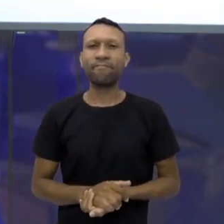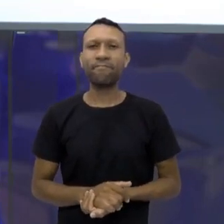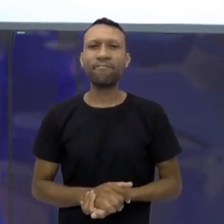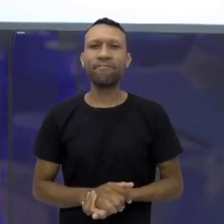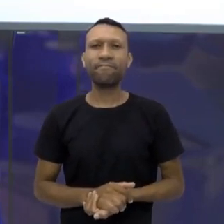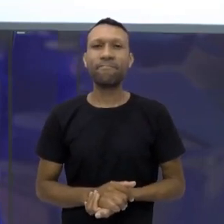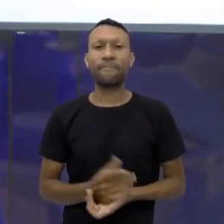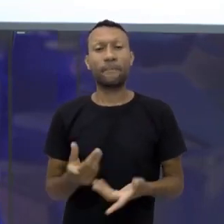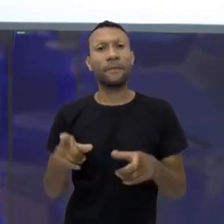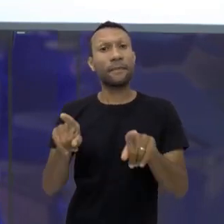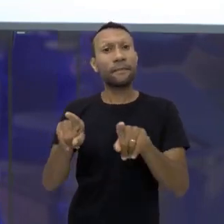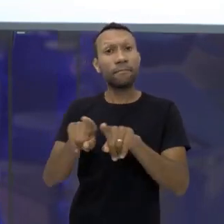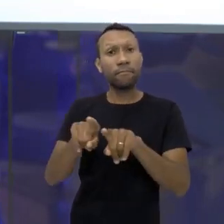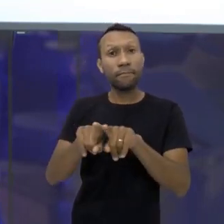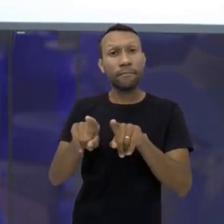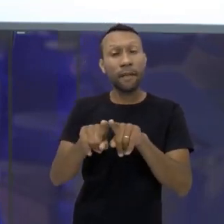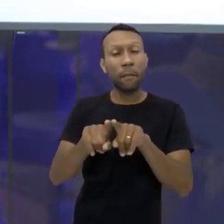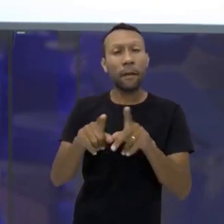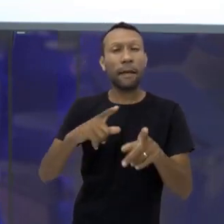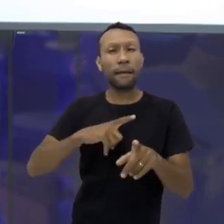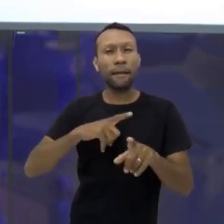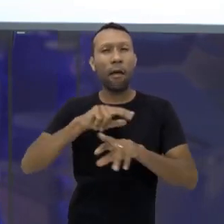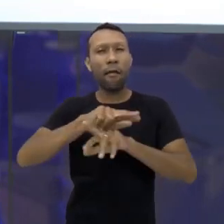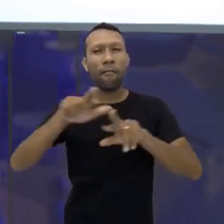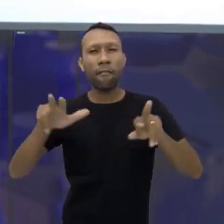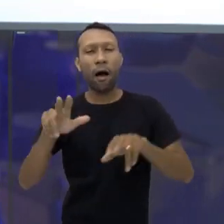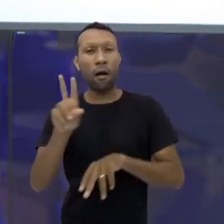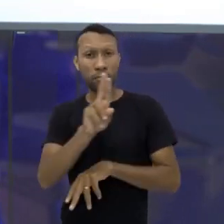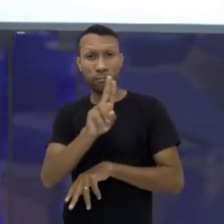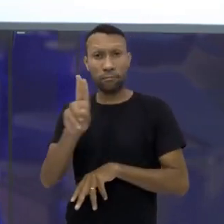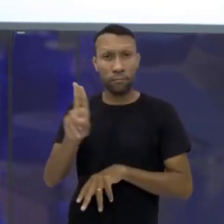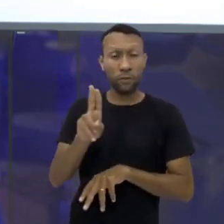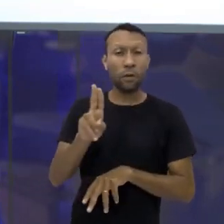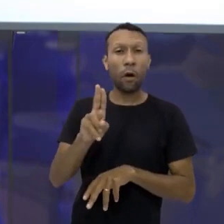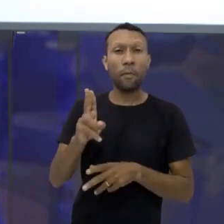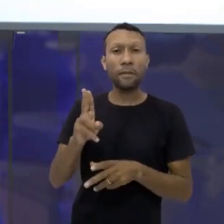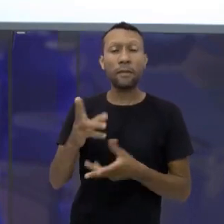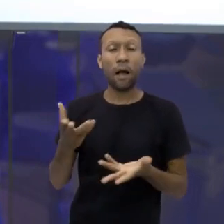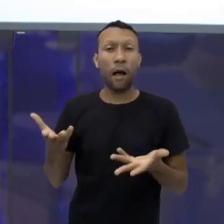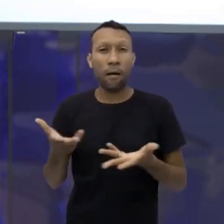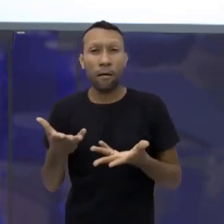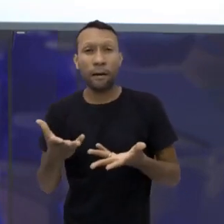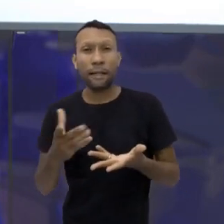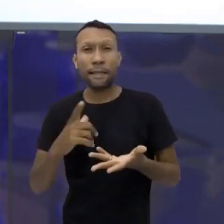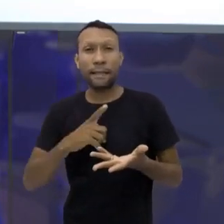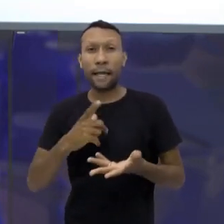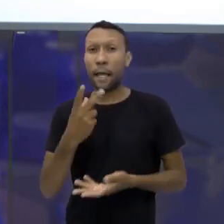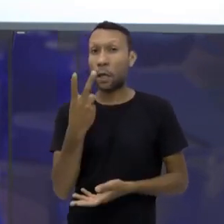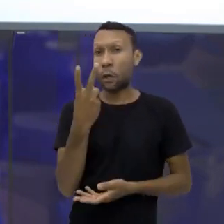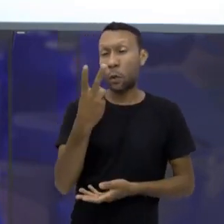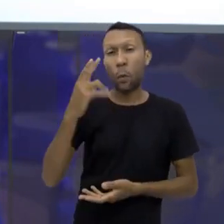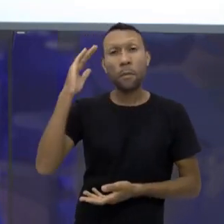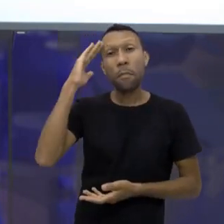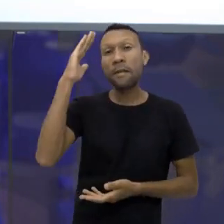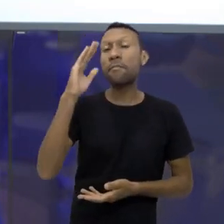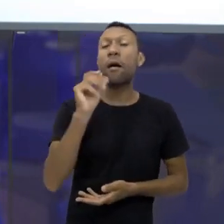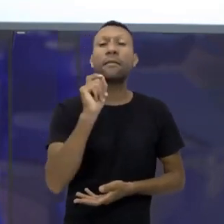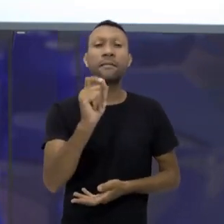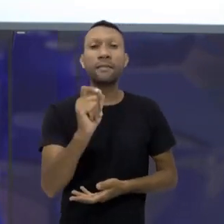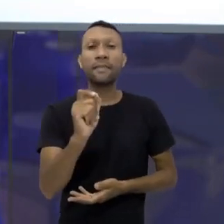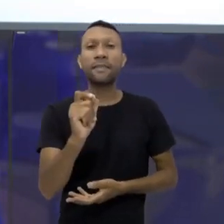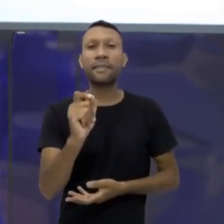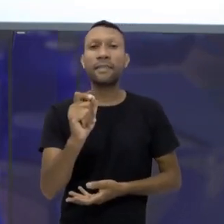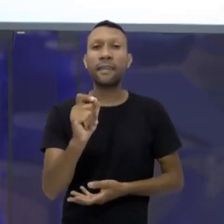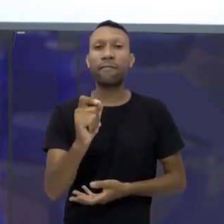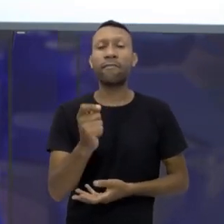composições. Dentre esses nomes que nós podemos conhecer do século XX, tem dois que se destacam porque eles fazem